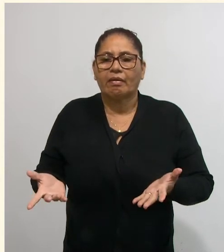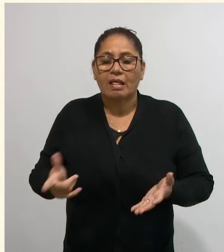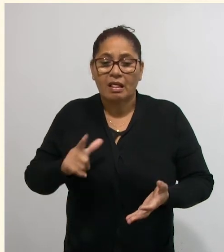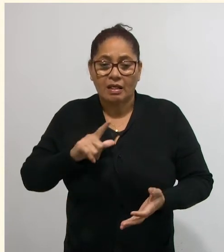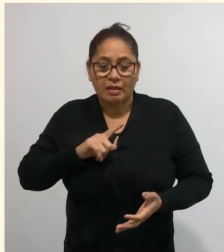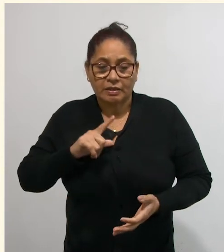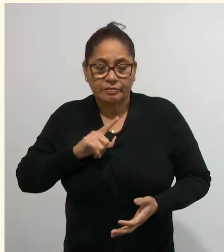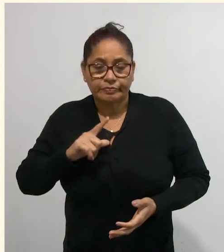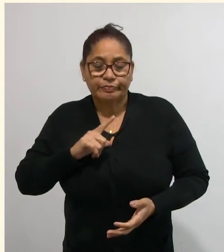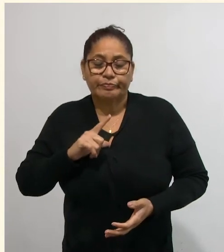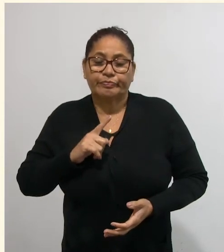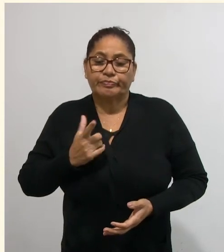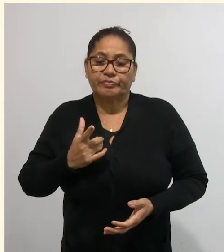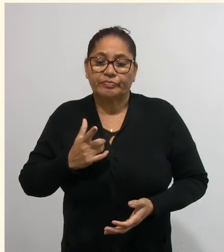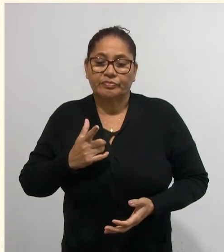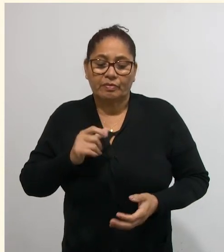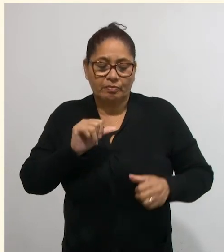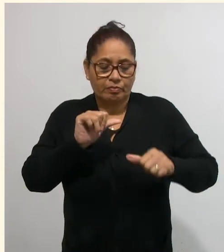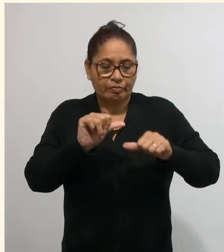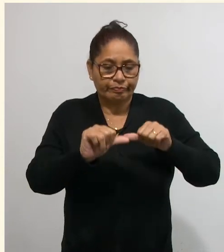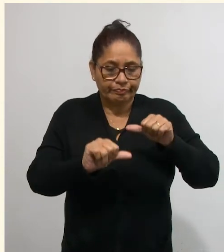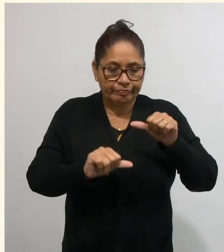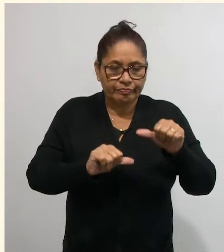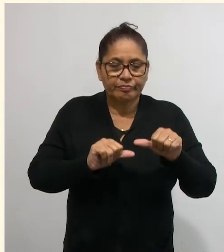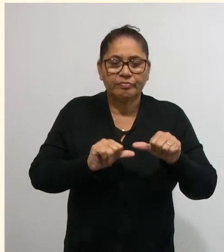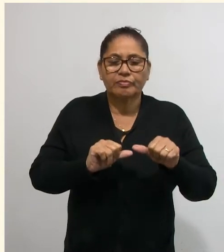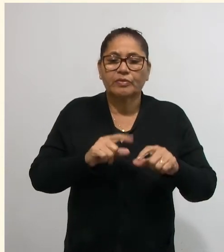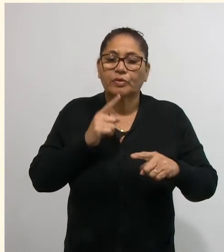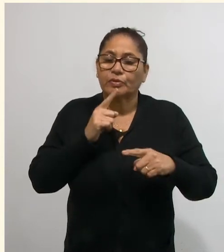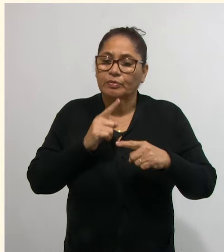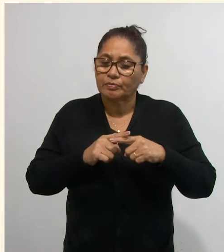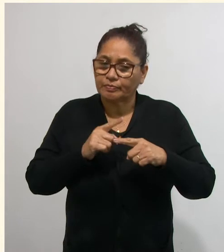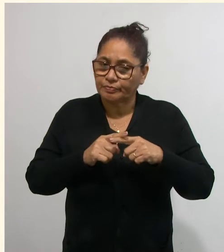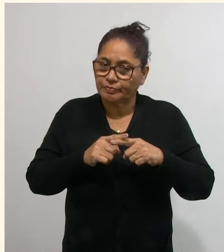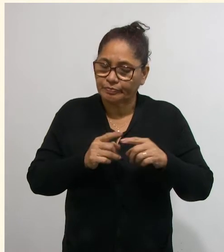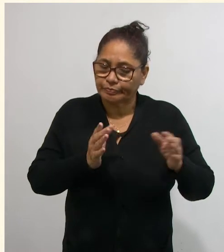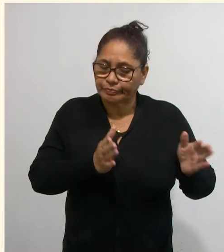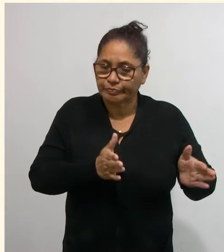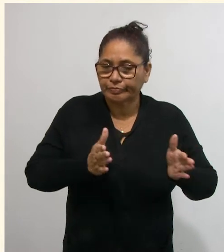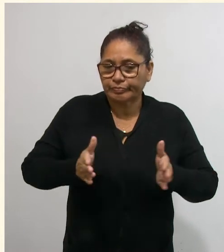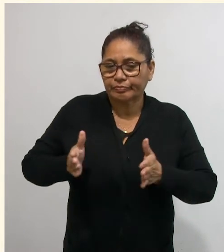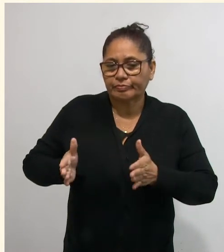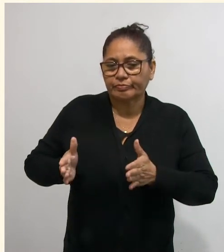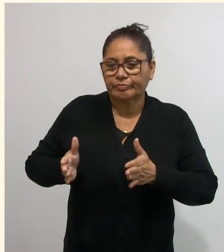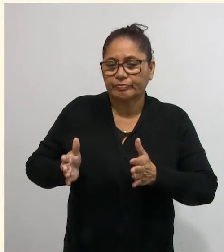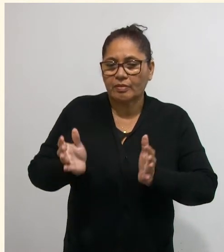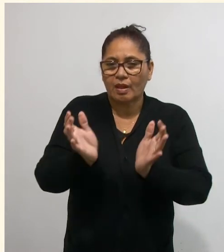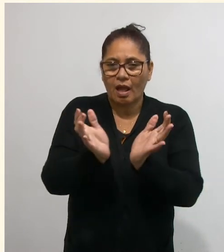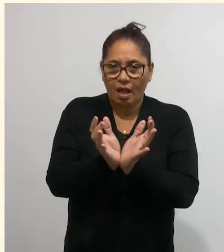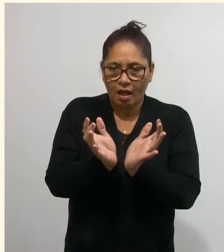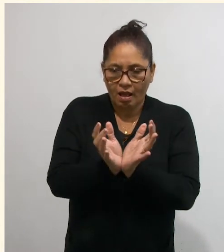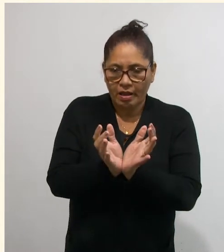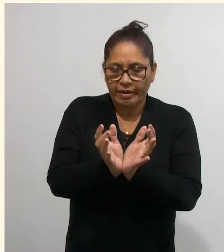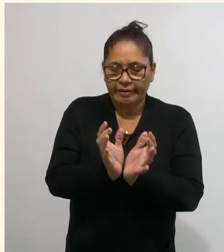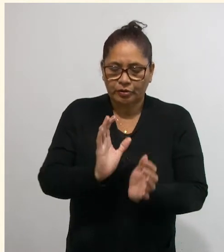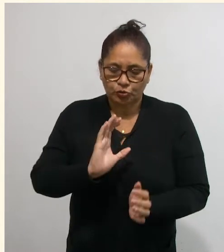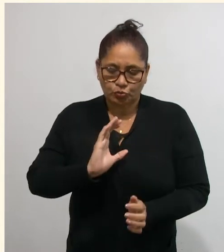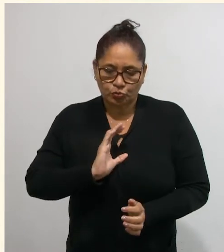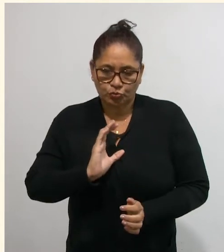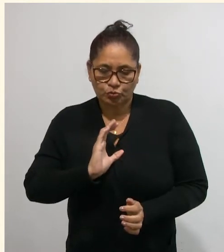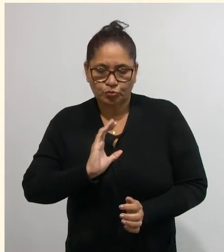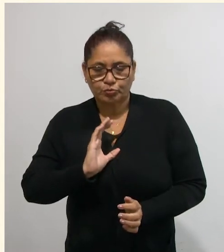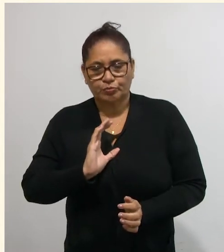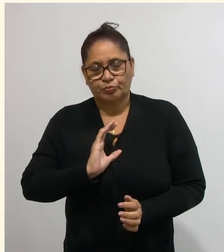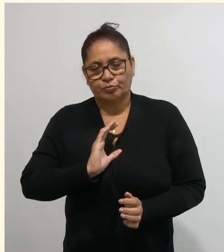consigo essas alterações. Por quê? Porque com a Idade Moderna surgiram as classes burguesas. E